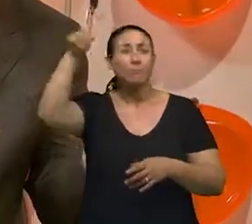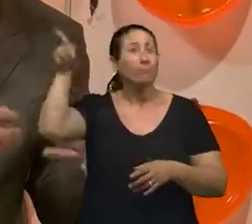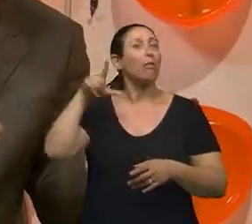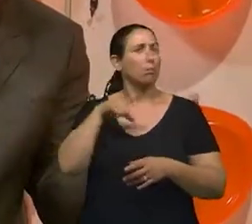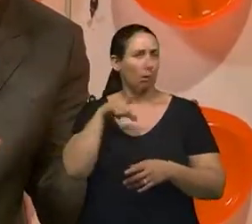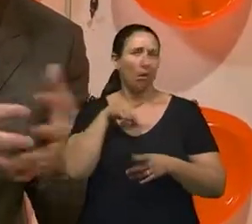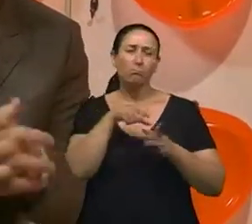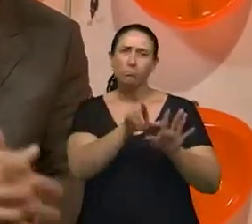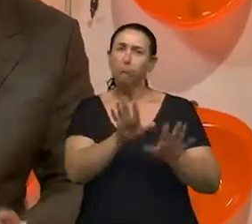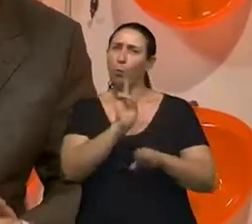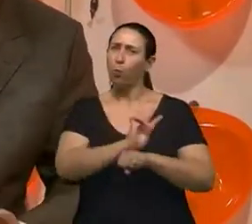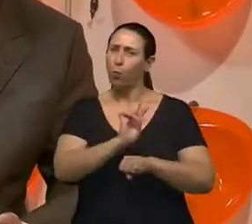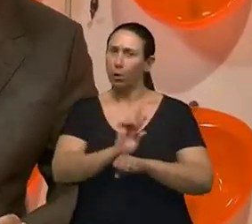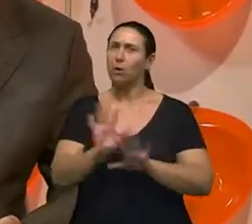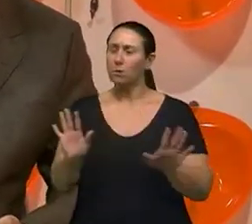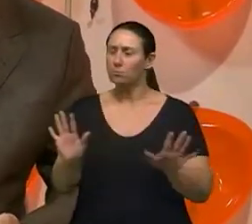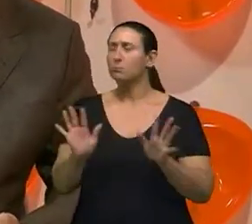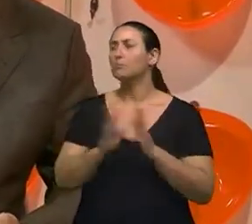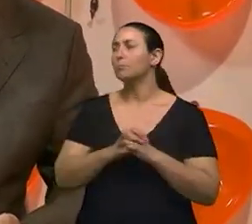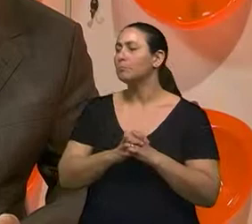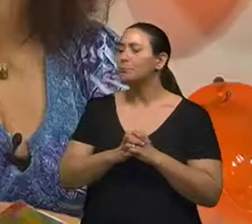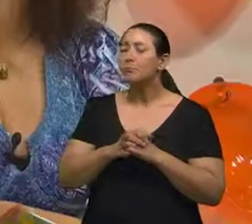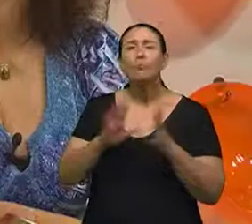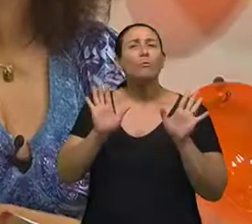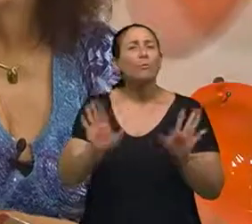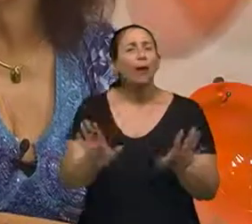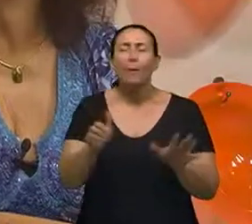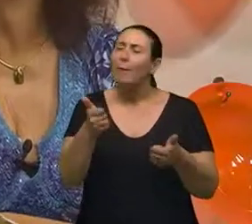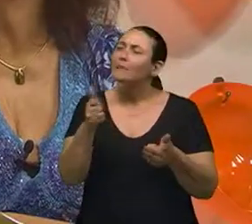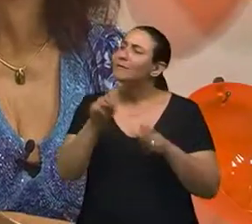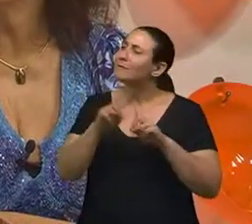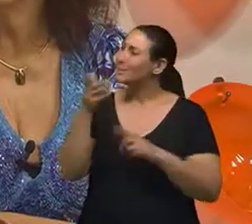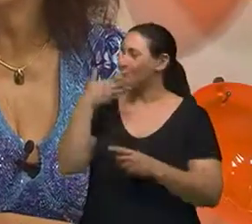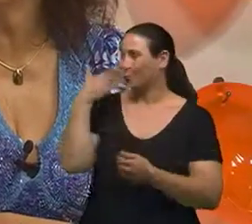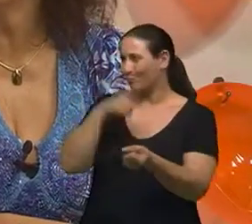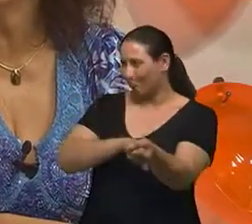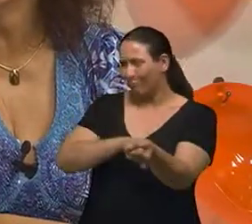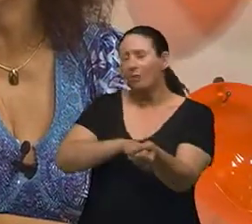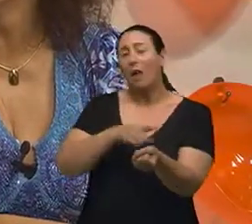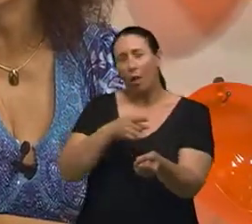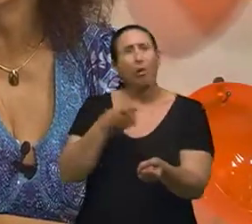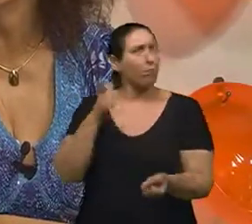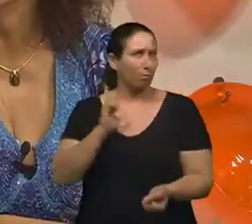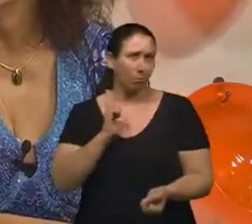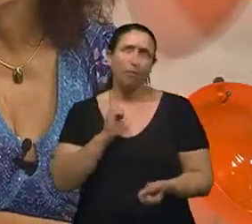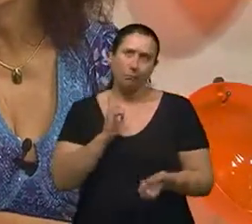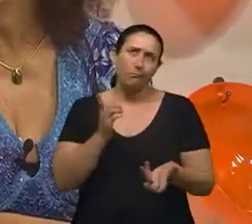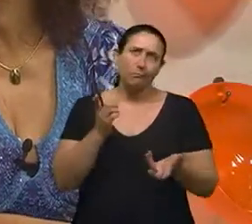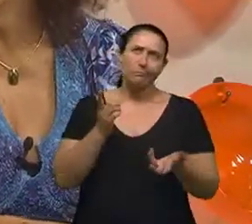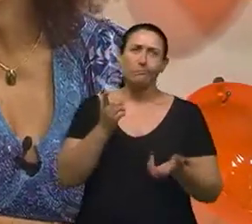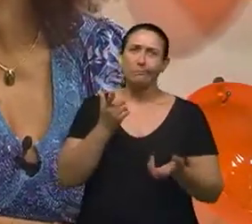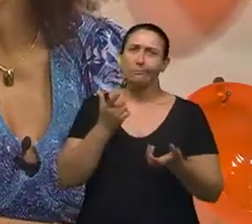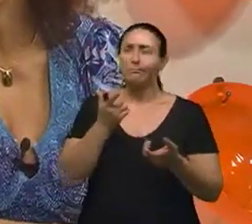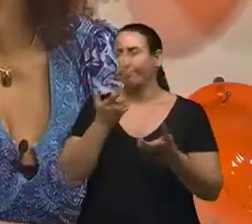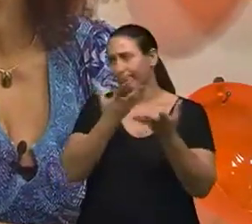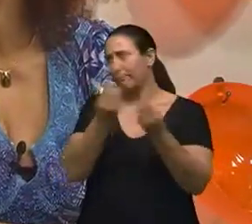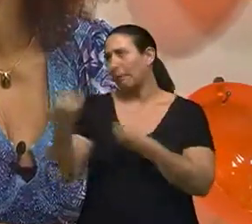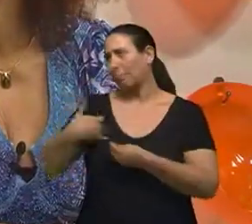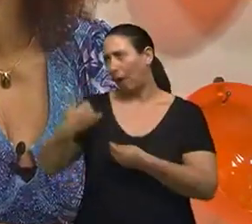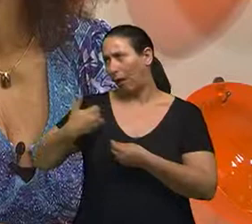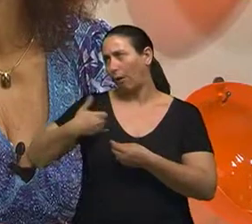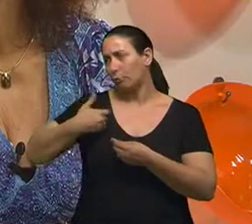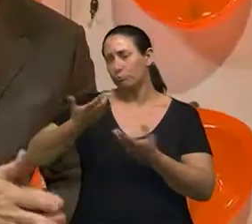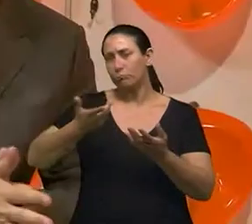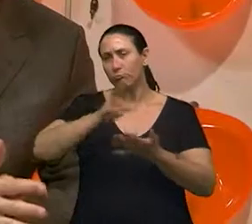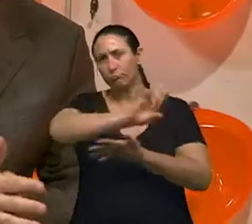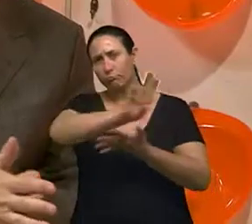haver proteção ou não claro, do ultravioleta. Claro. E a questão do diabetes, doutor? Porque o diabetes, ele acontece em várias faixas etárias.